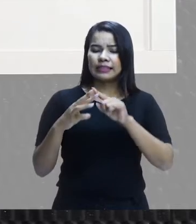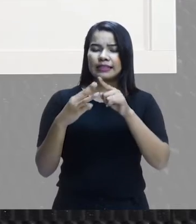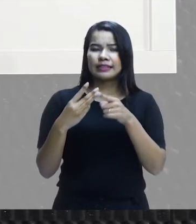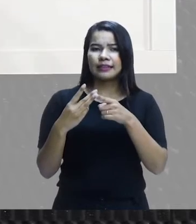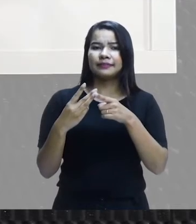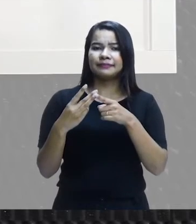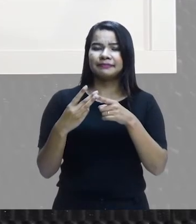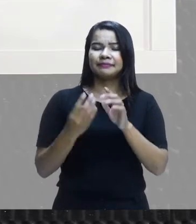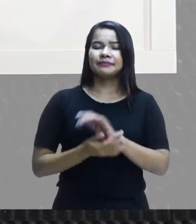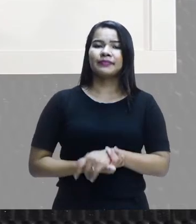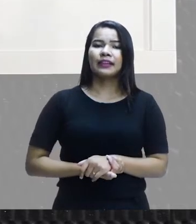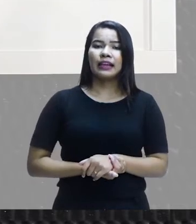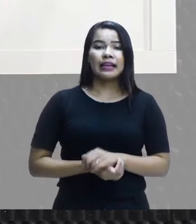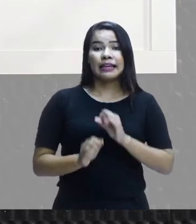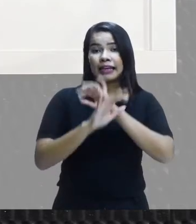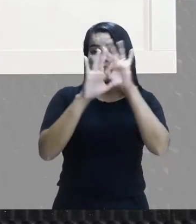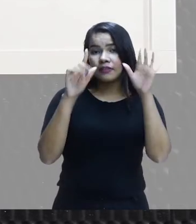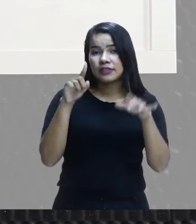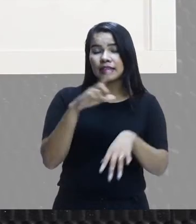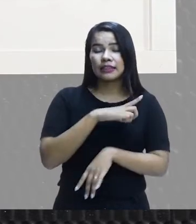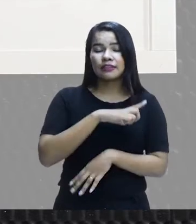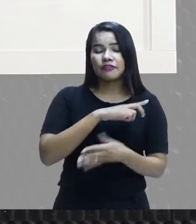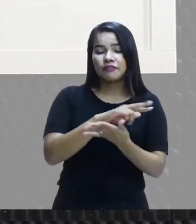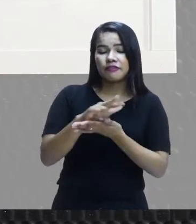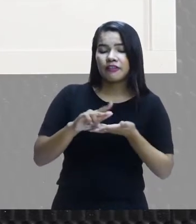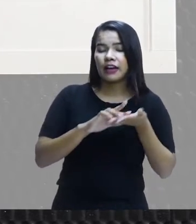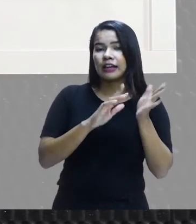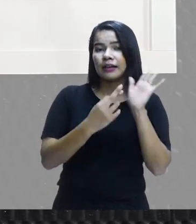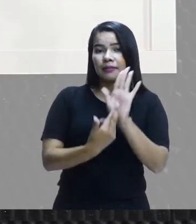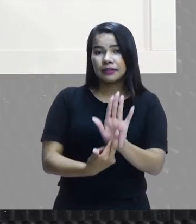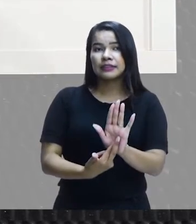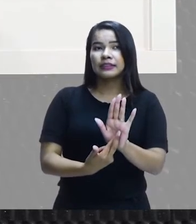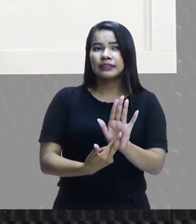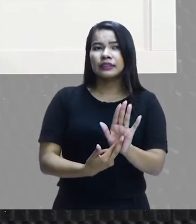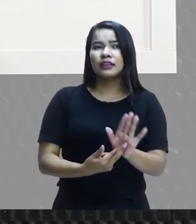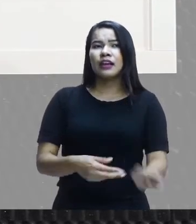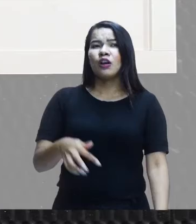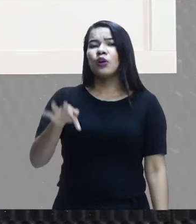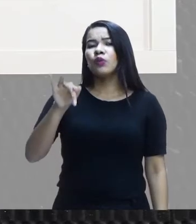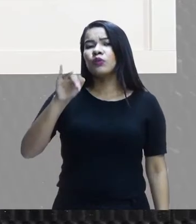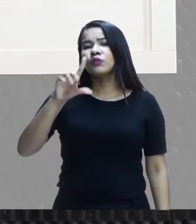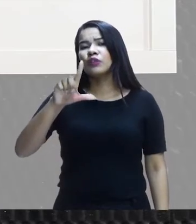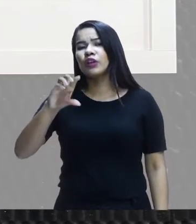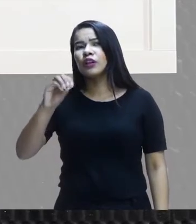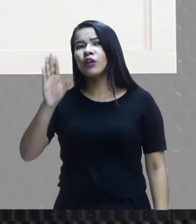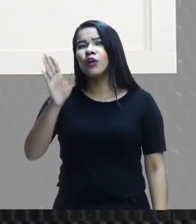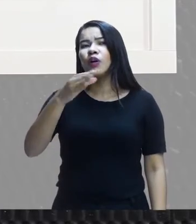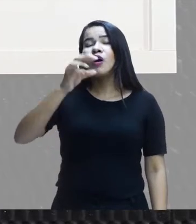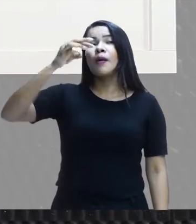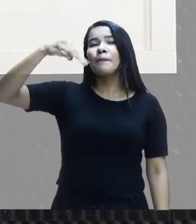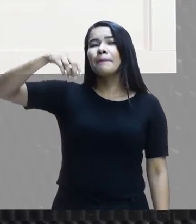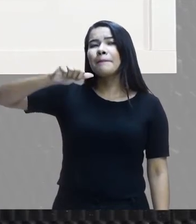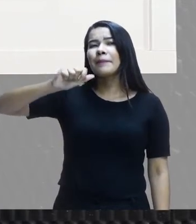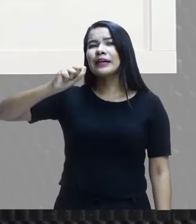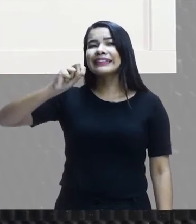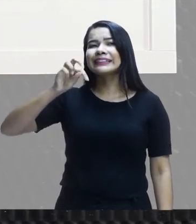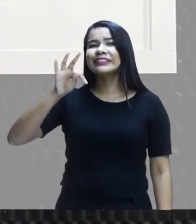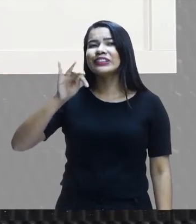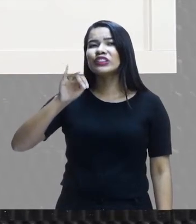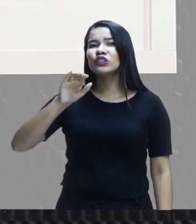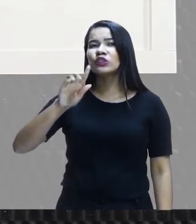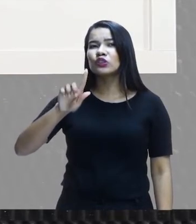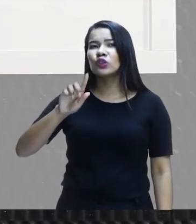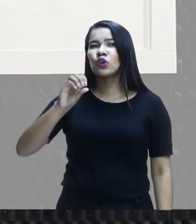filo, ou seja, claro, você tem vários representantes, é o chamado filo mastigófora ou flagelata. O